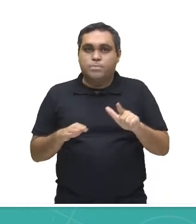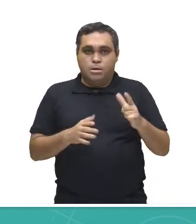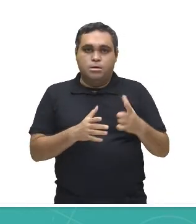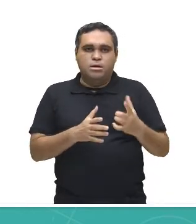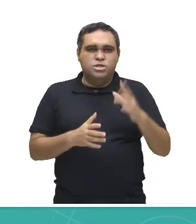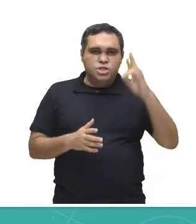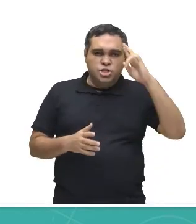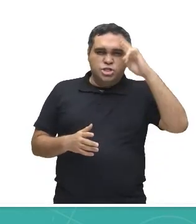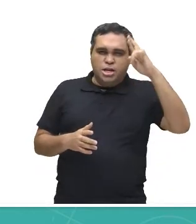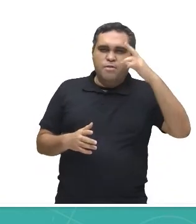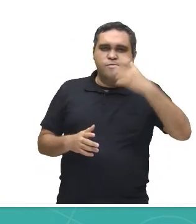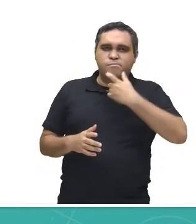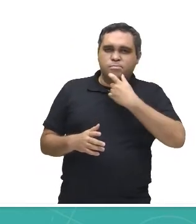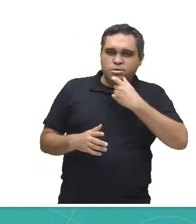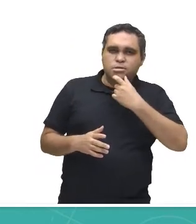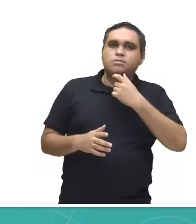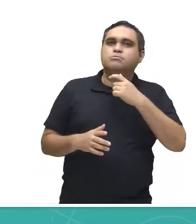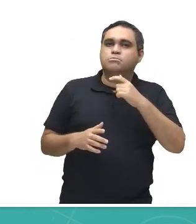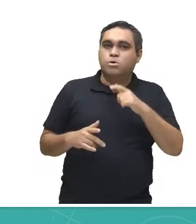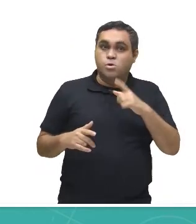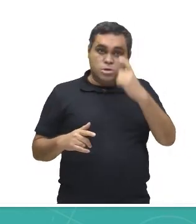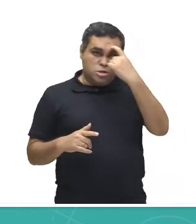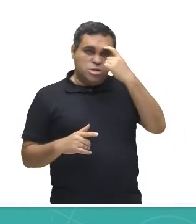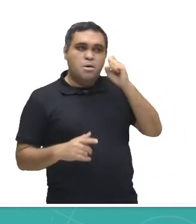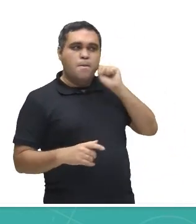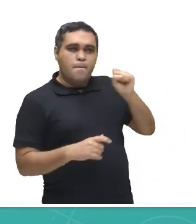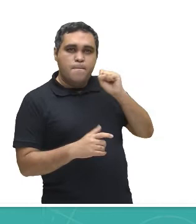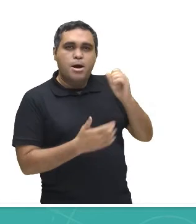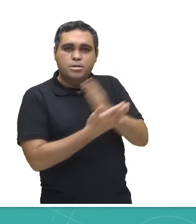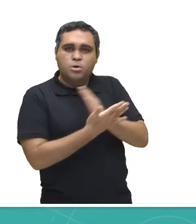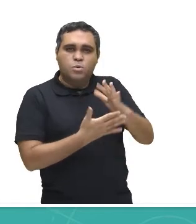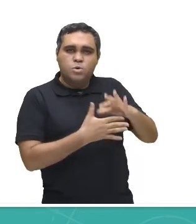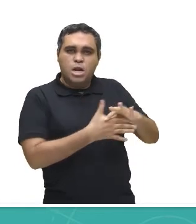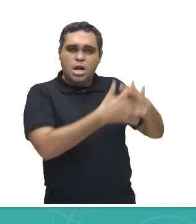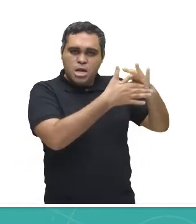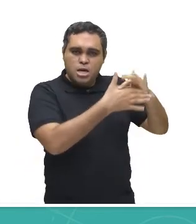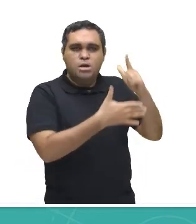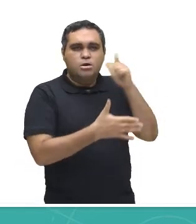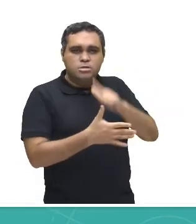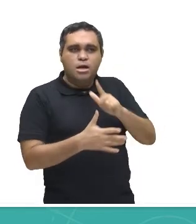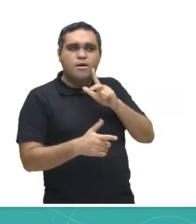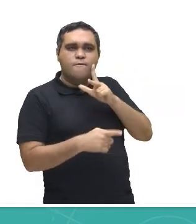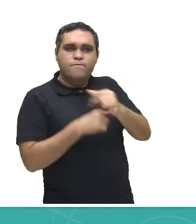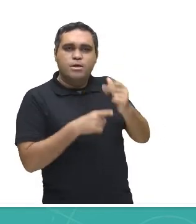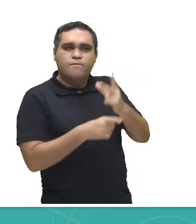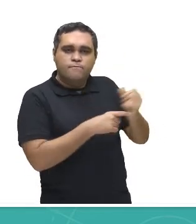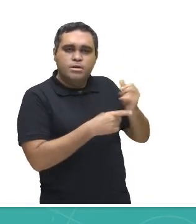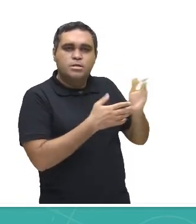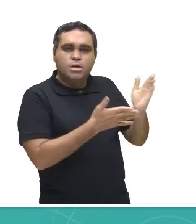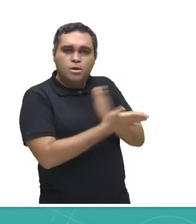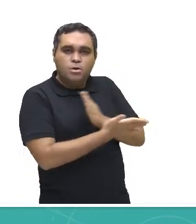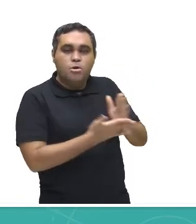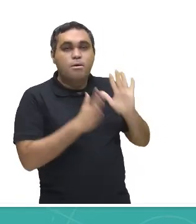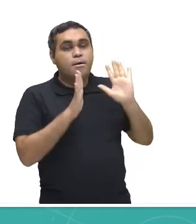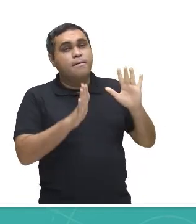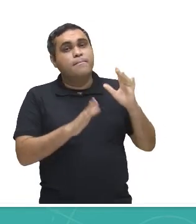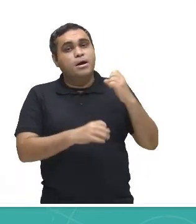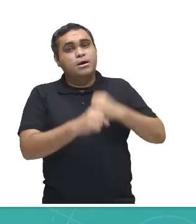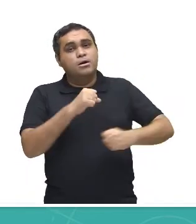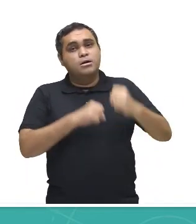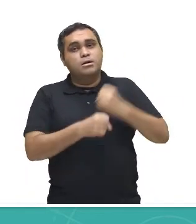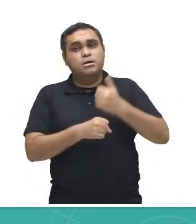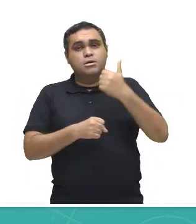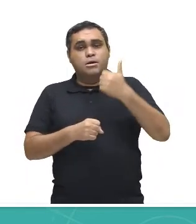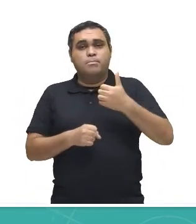britânicos dentro desse processo, conseguindo várias vitórias. Mas a gente vai ver que em